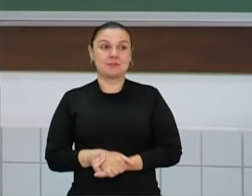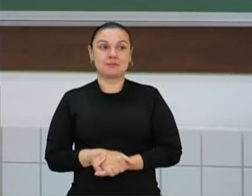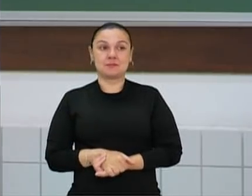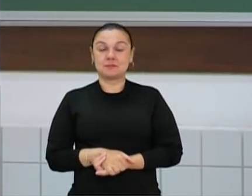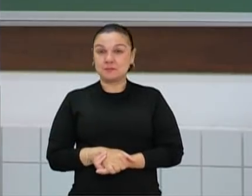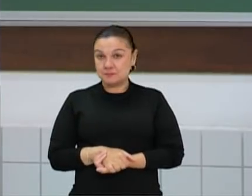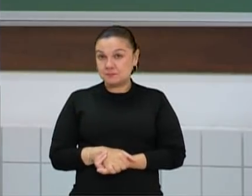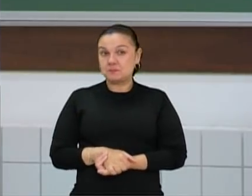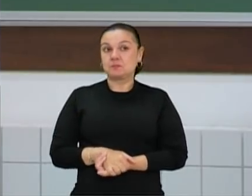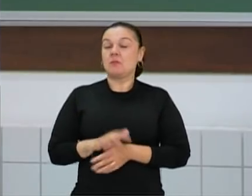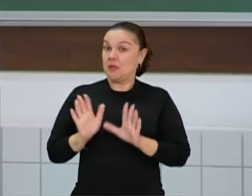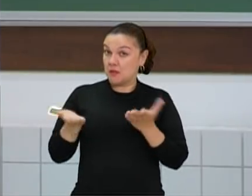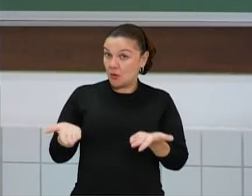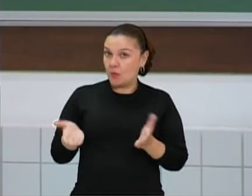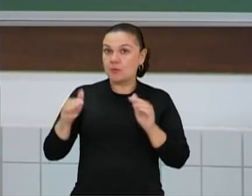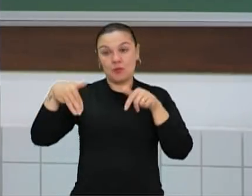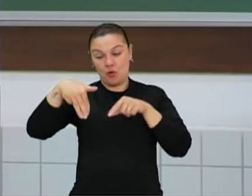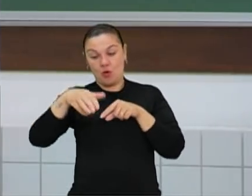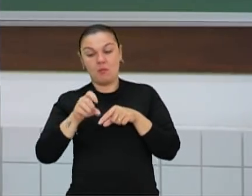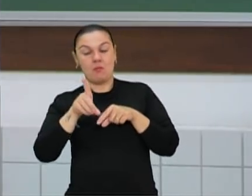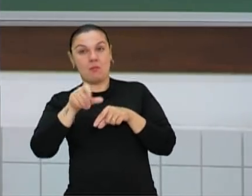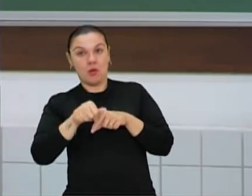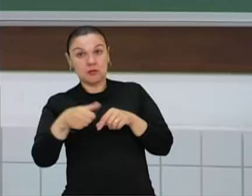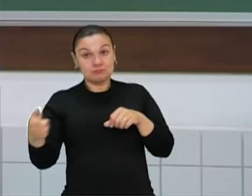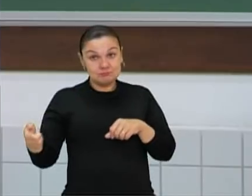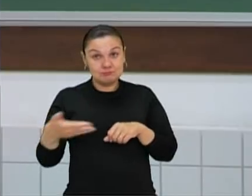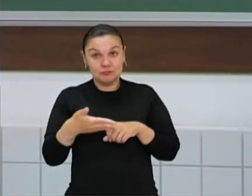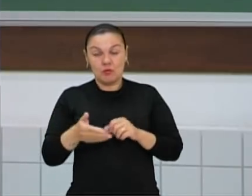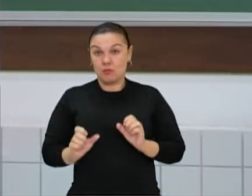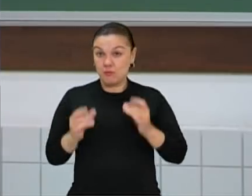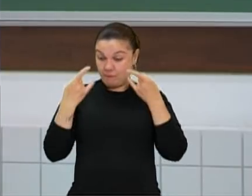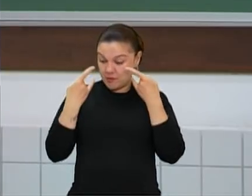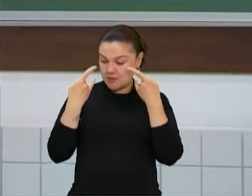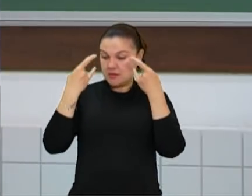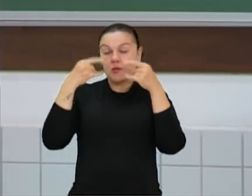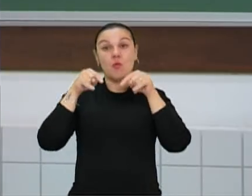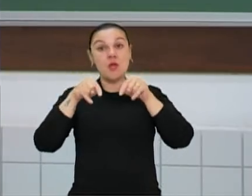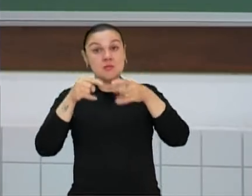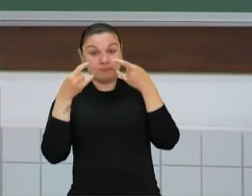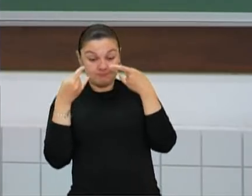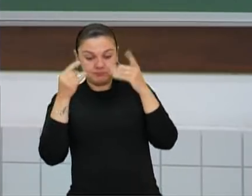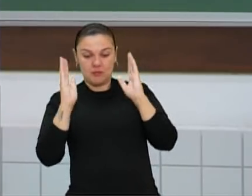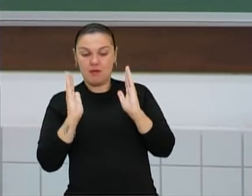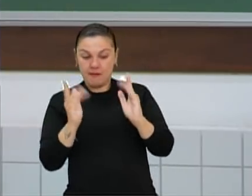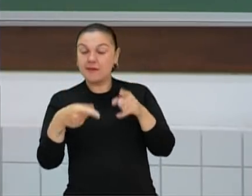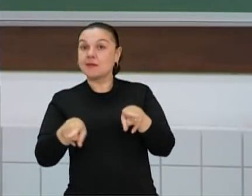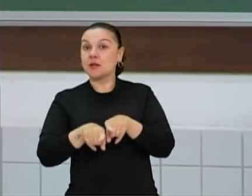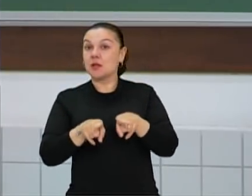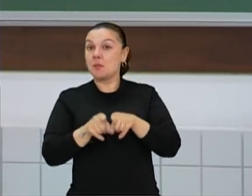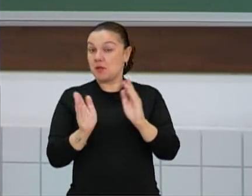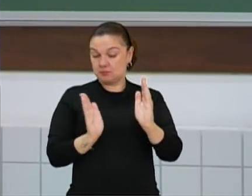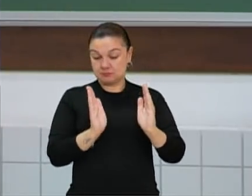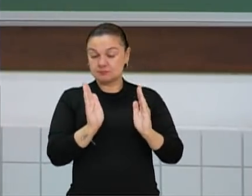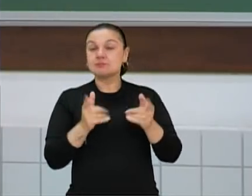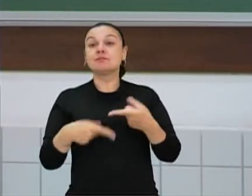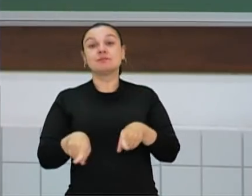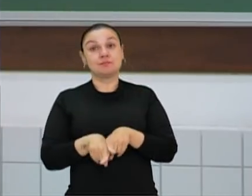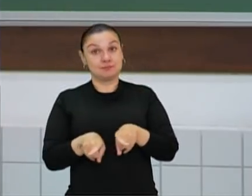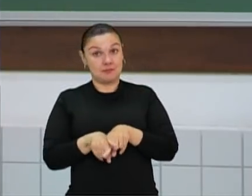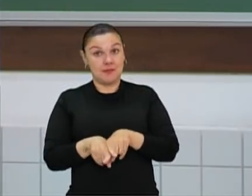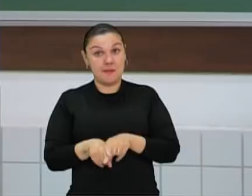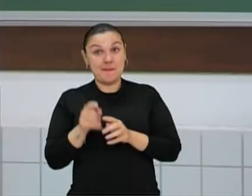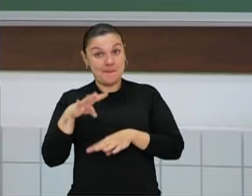Então, tá na moda, o Aula Paraná. Né? Então, moda é uma medida, gente, também.